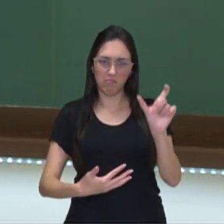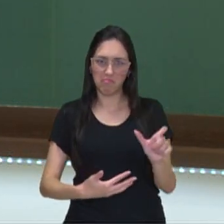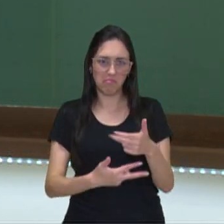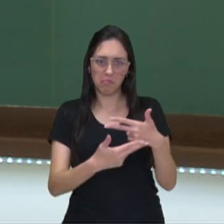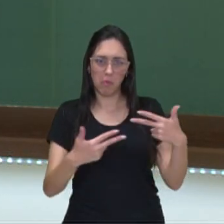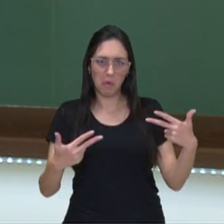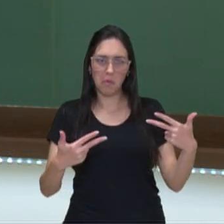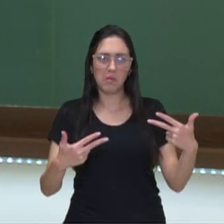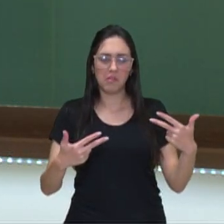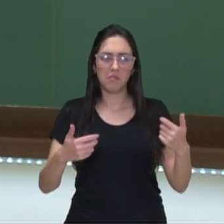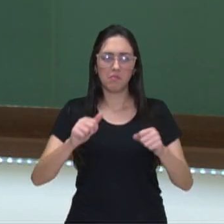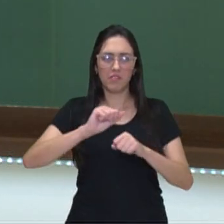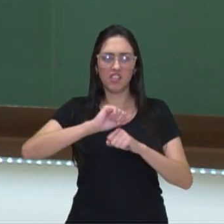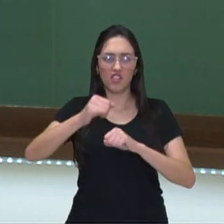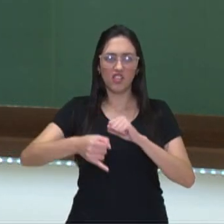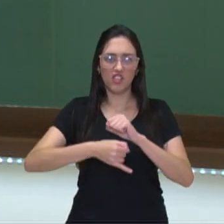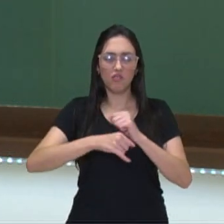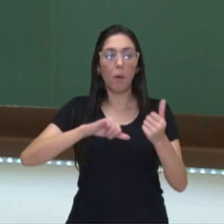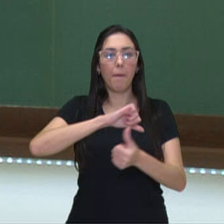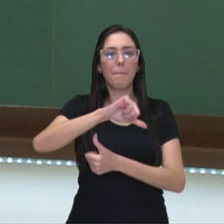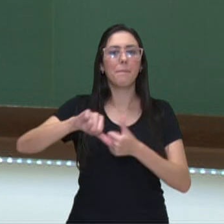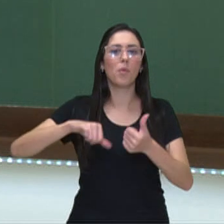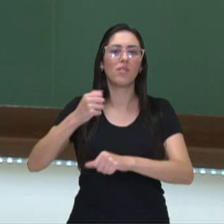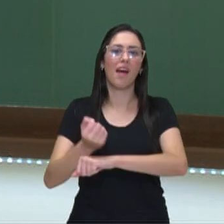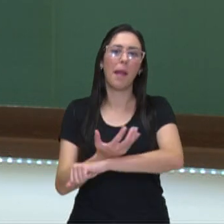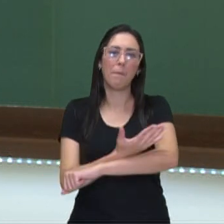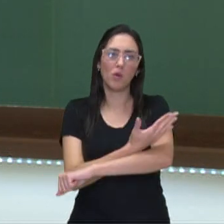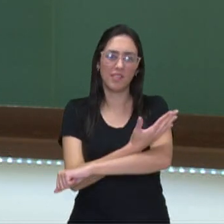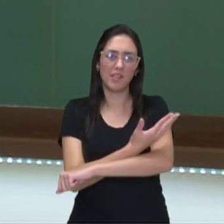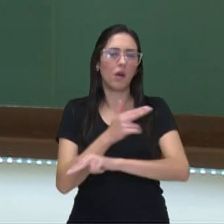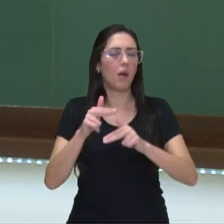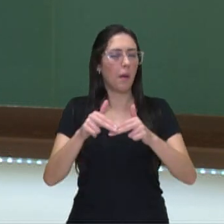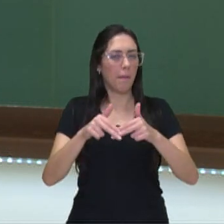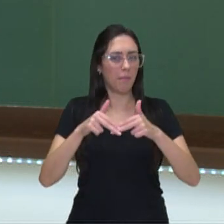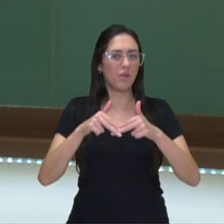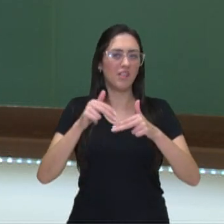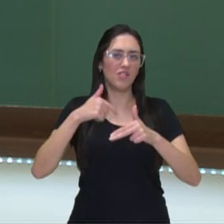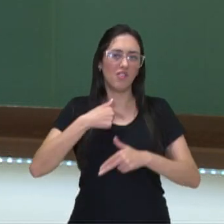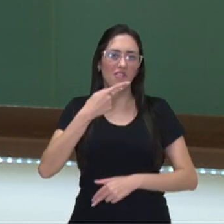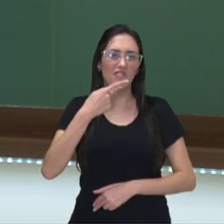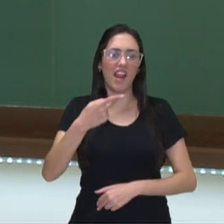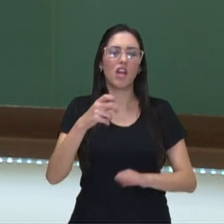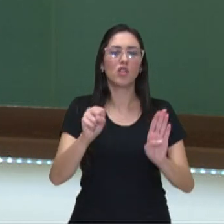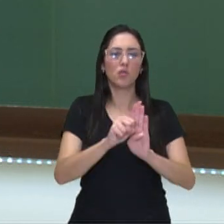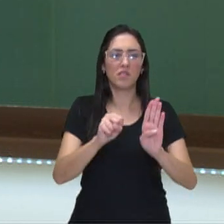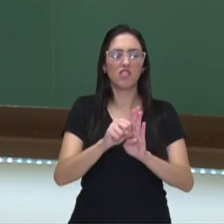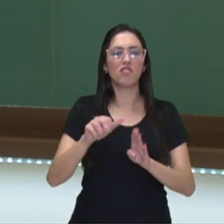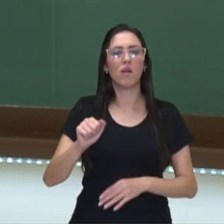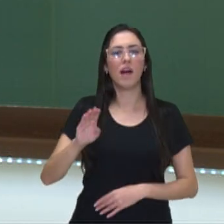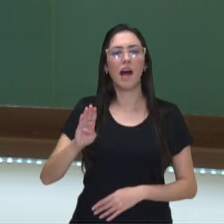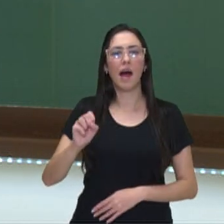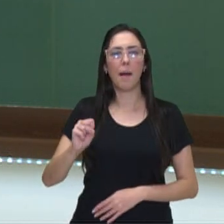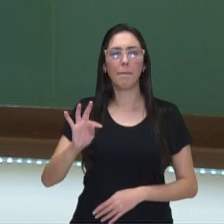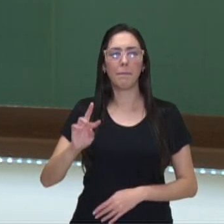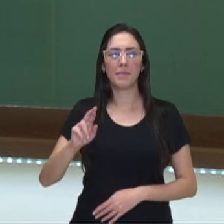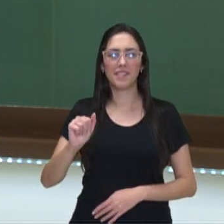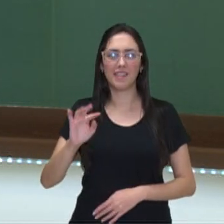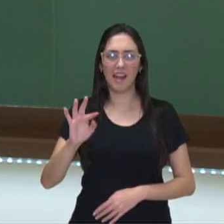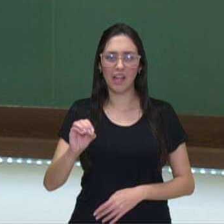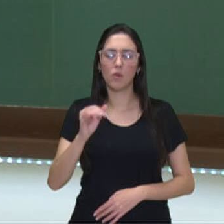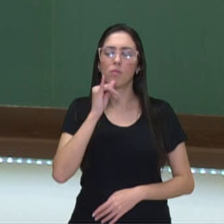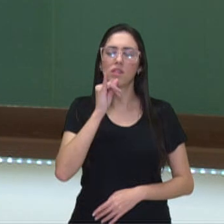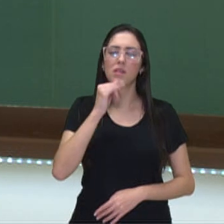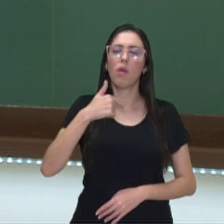vou transformar em uma emoção. Por isso que eu costumo falar de um substantivo abstrato. Por exemplo, você diz, eu